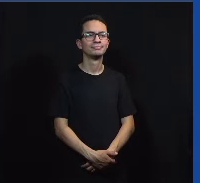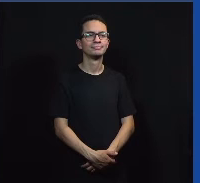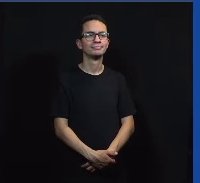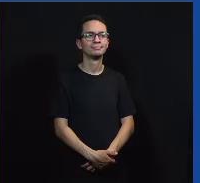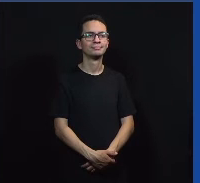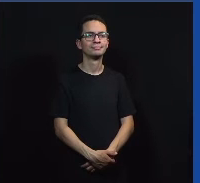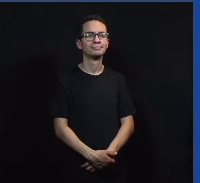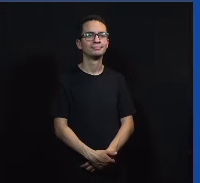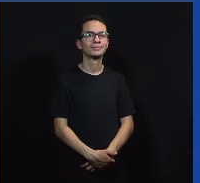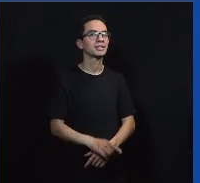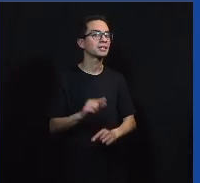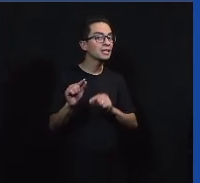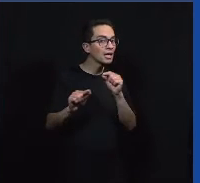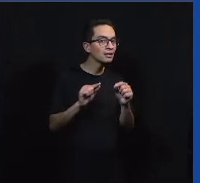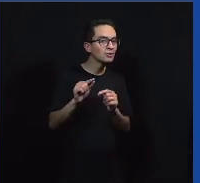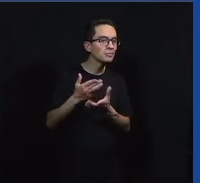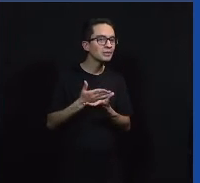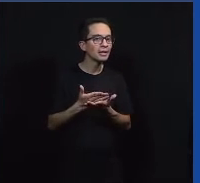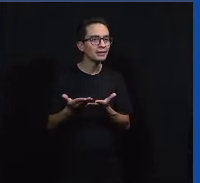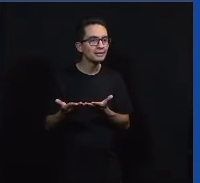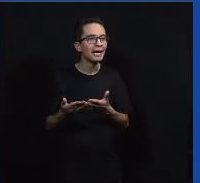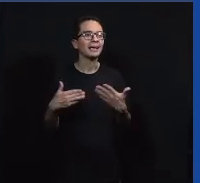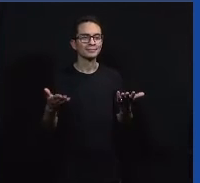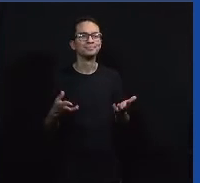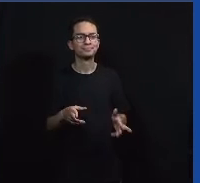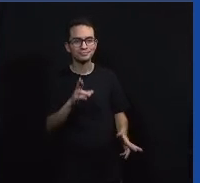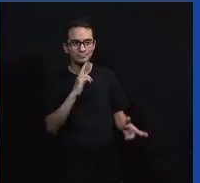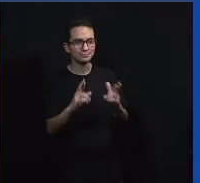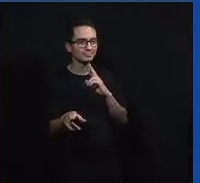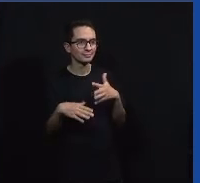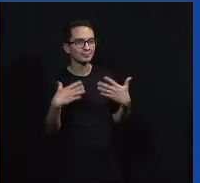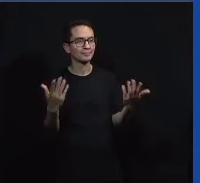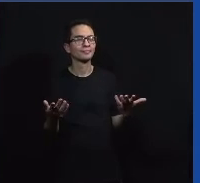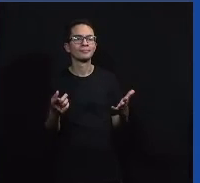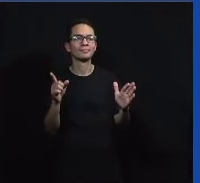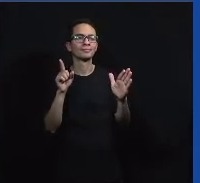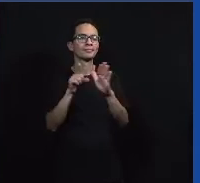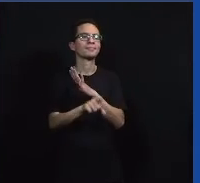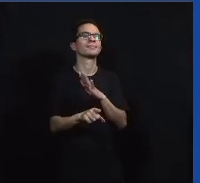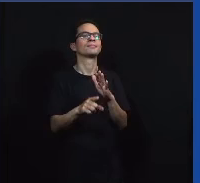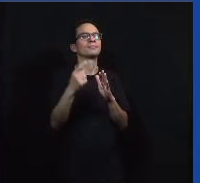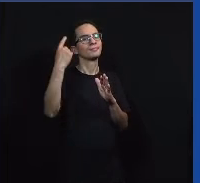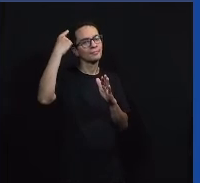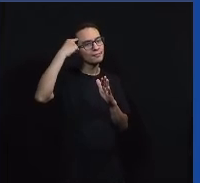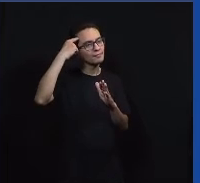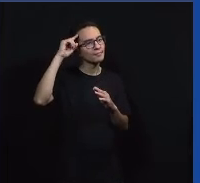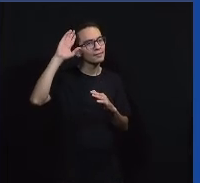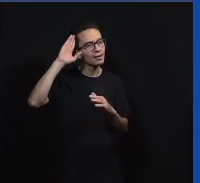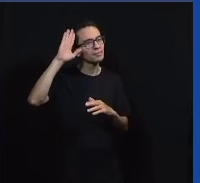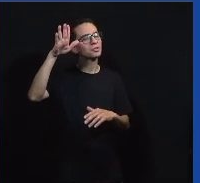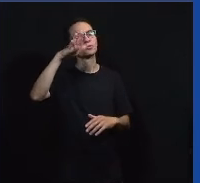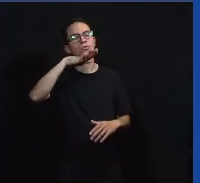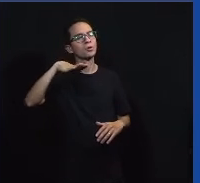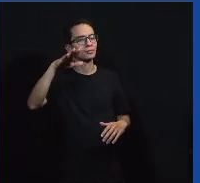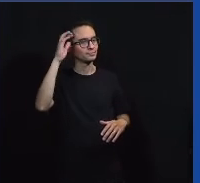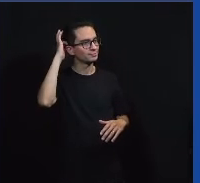Acho Quem que segue? respondendo aí, então, a pergunta era o que que a gente leva de principal do Lab, né? Por aí.